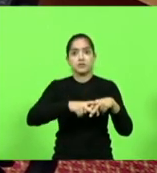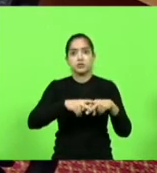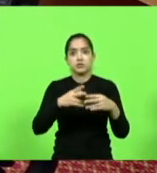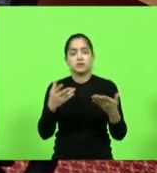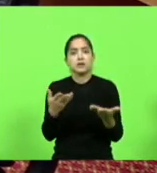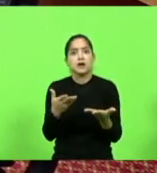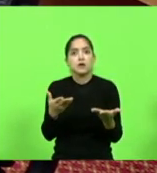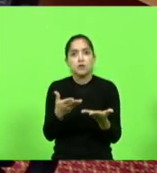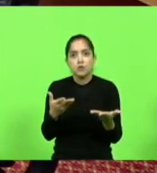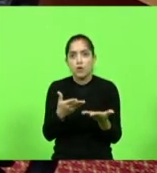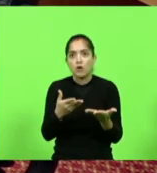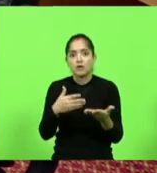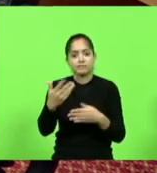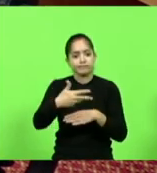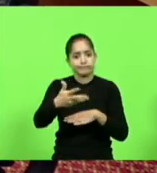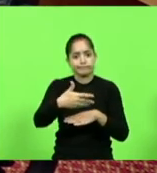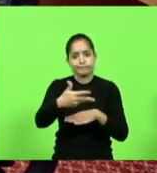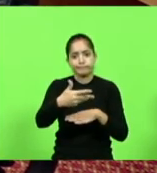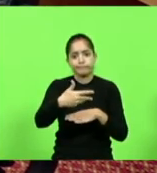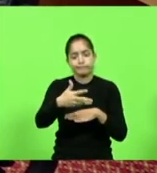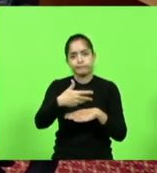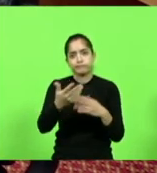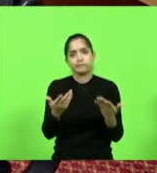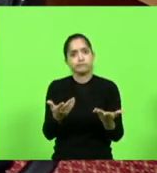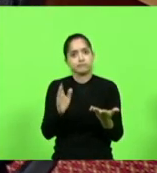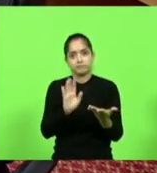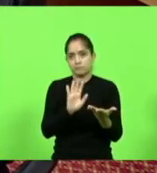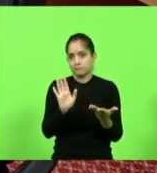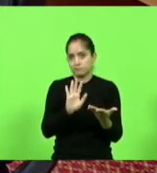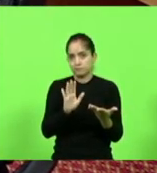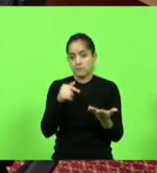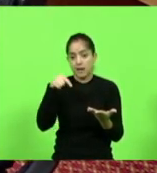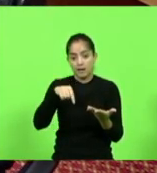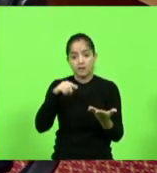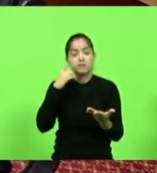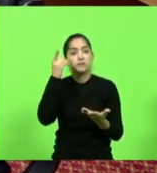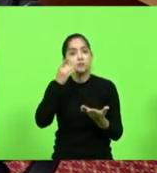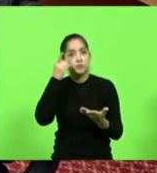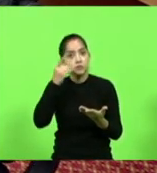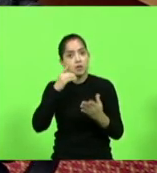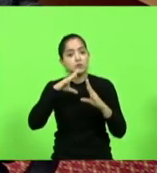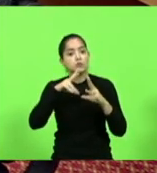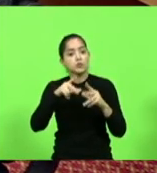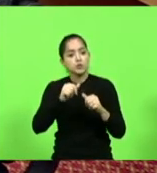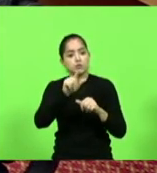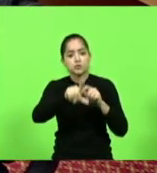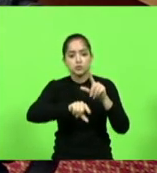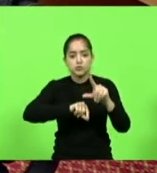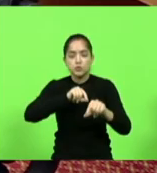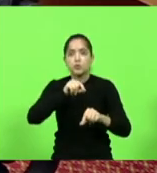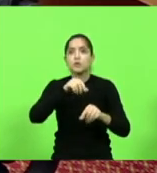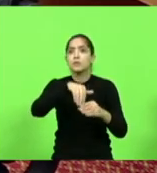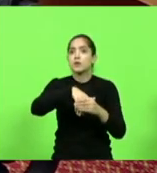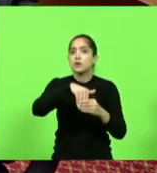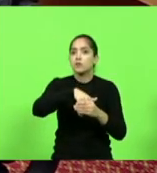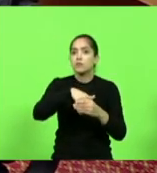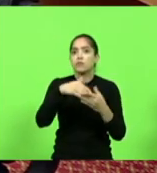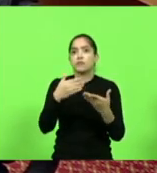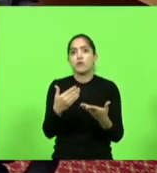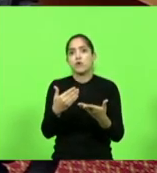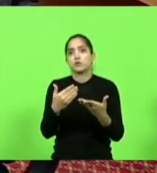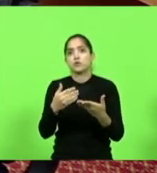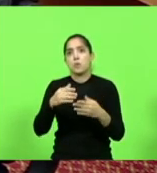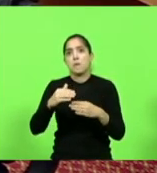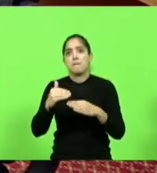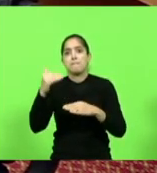tudo ao correr do dia. Não é assim, aqui nós somos deputados, todos eleitos pelo voto direto, não tem ninguém melhor